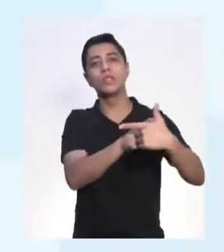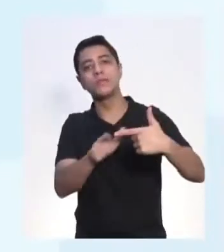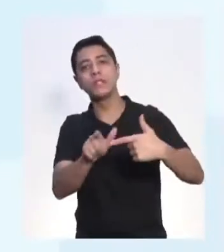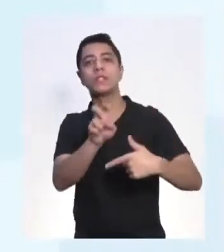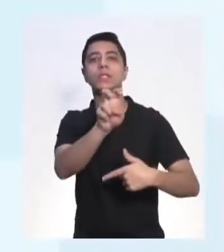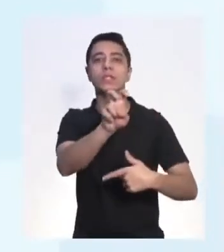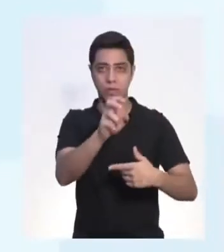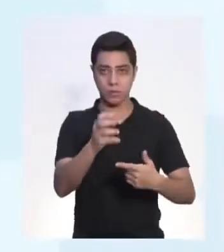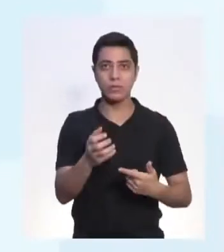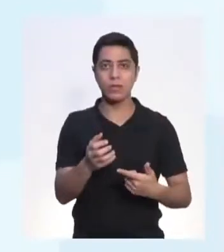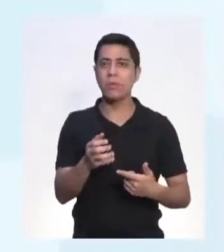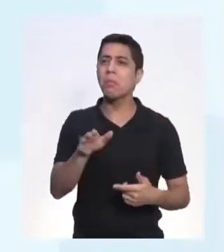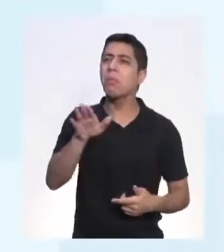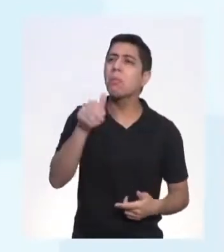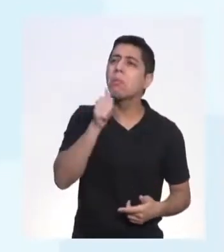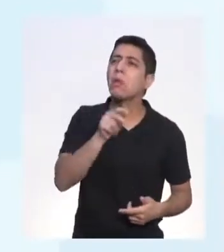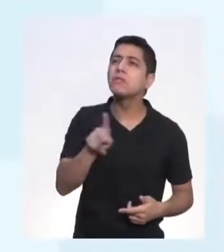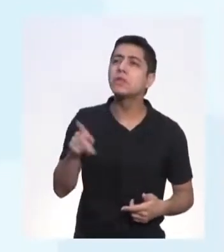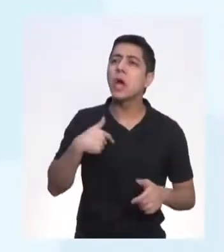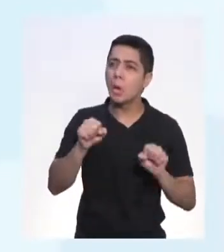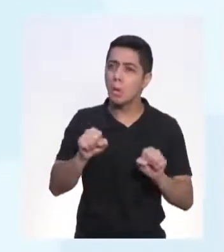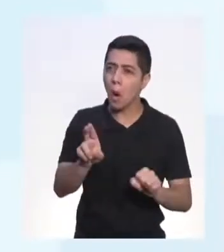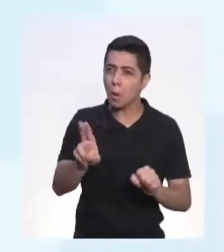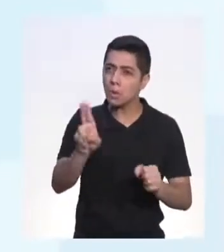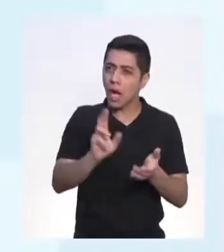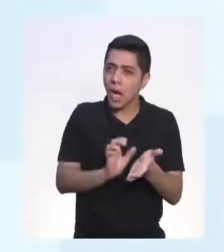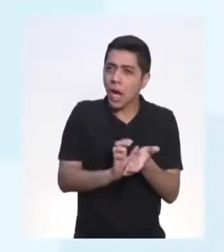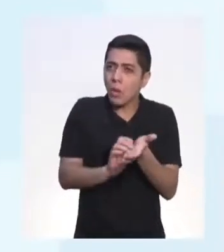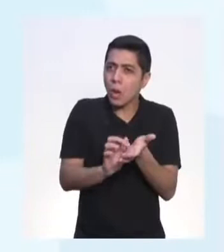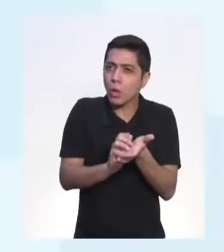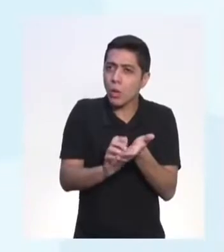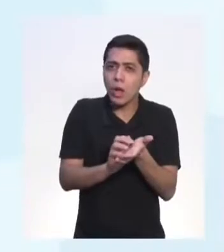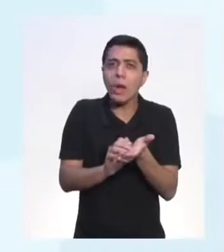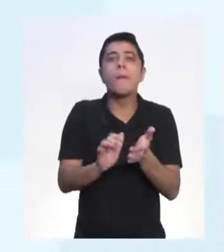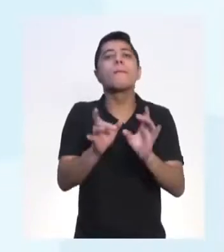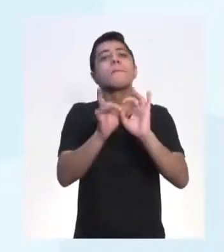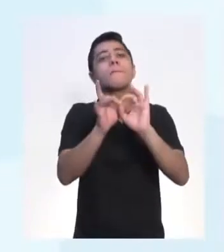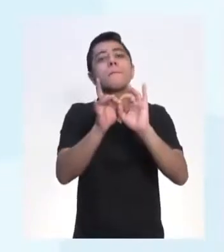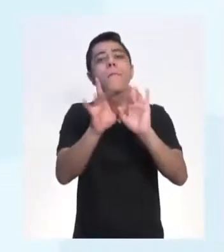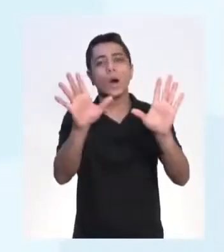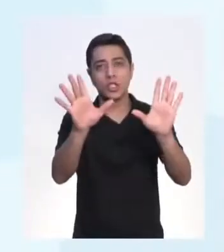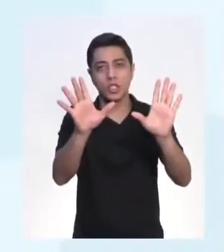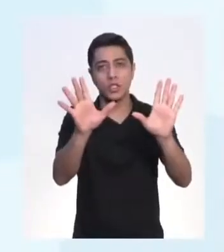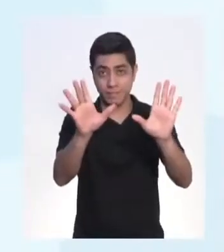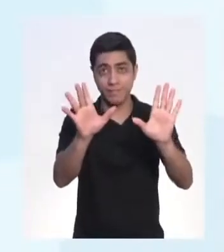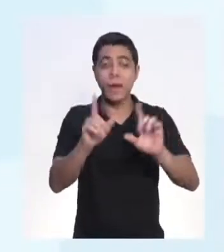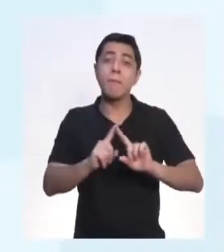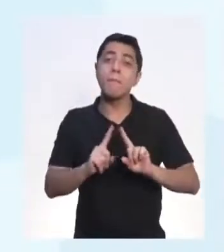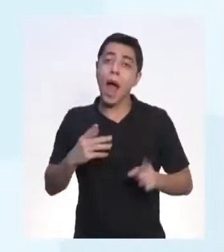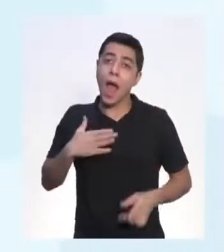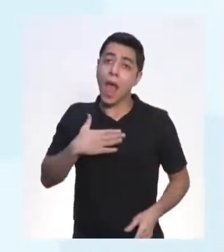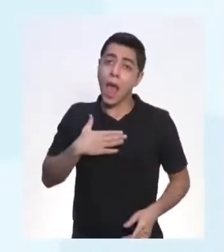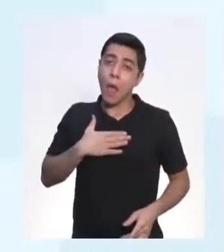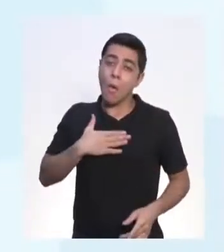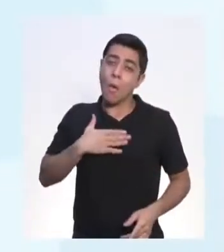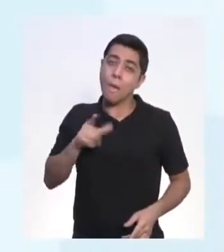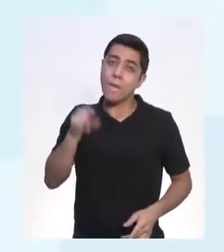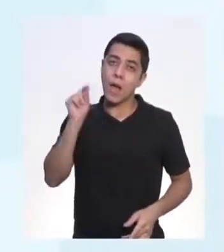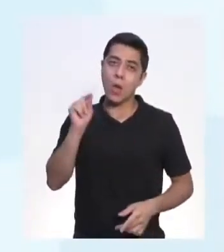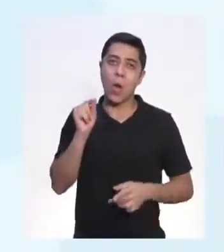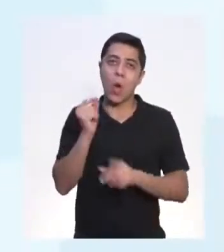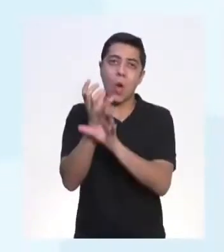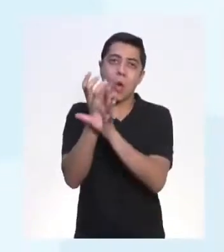Aí você fala, professora, posso pegar a calculadora? Claro que pode, mas eu vou fazer a continha. Então, por favor, coloque a